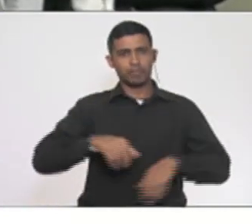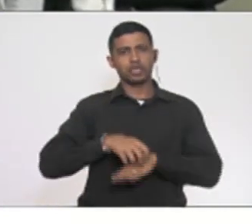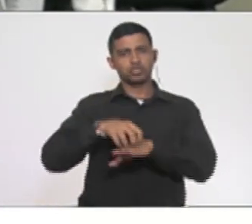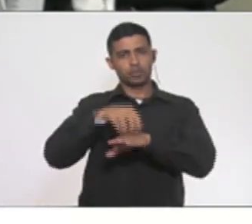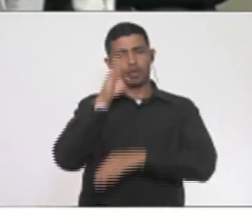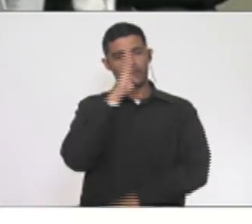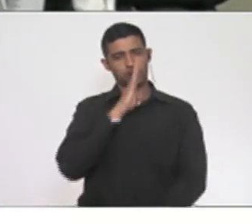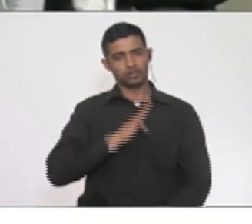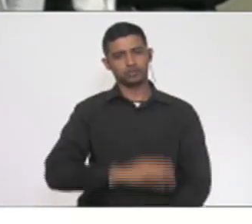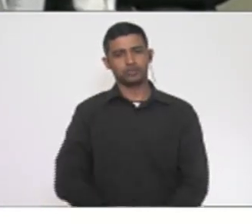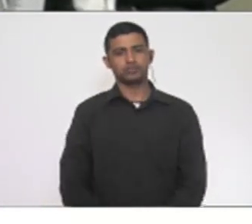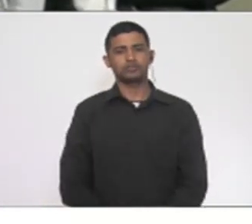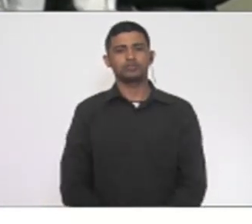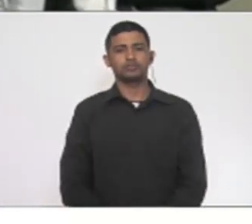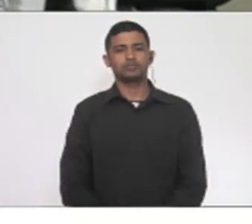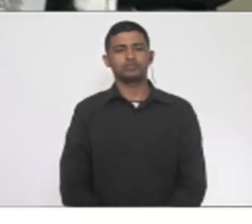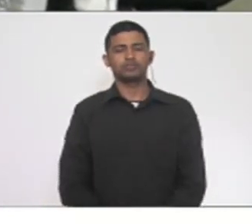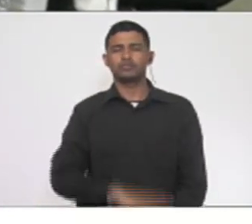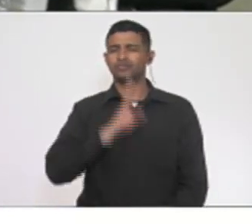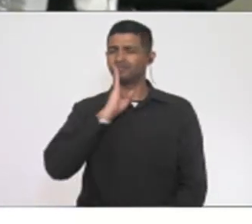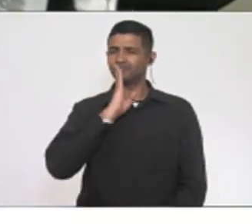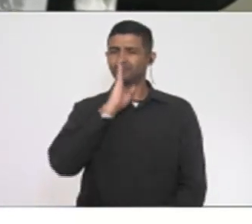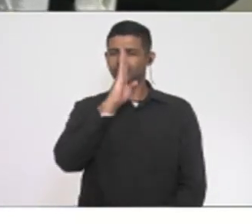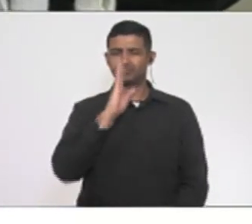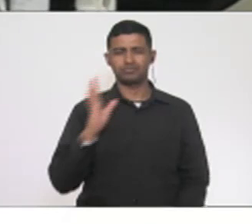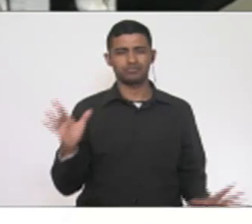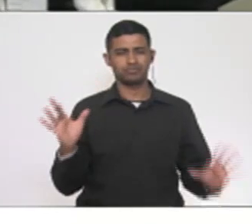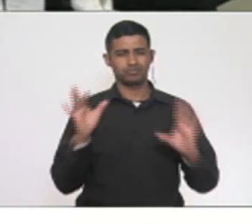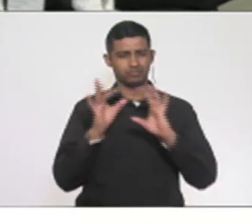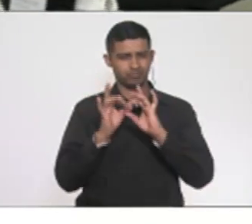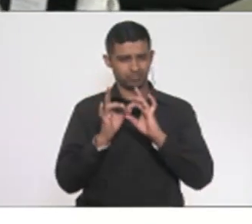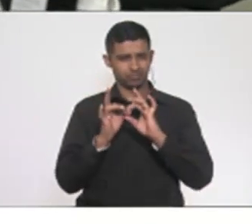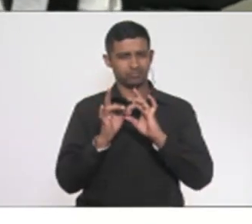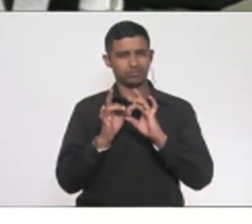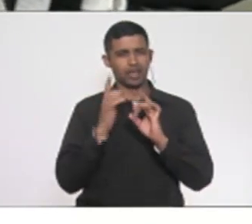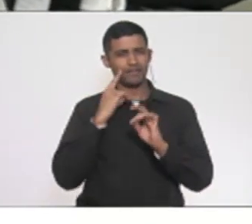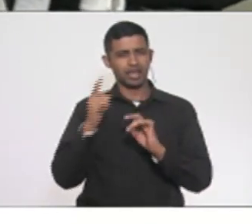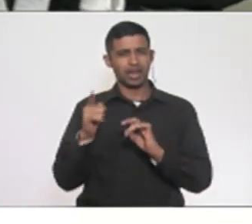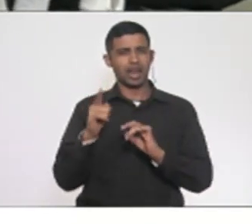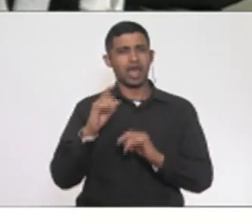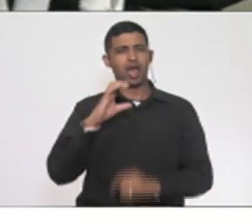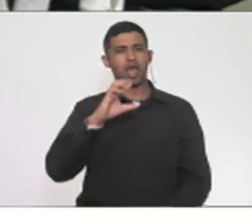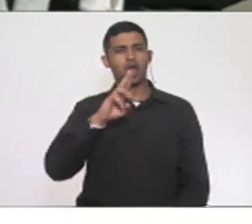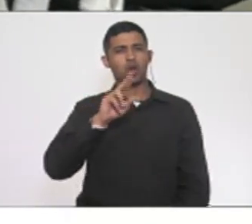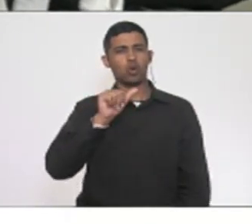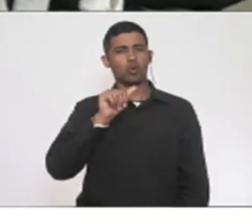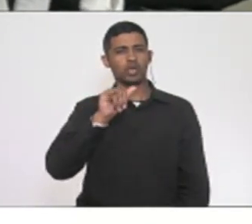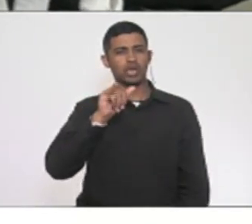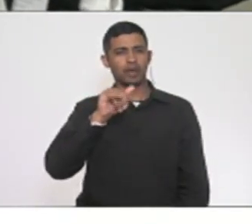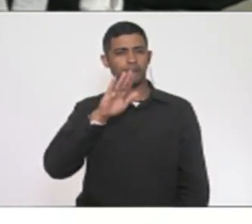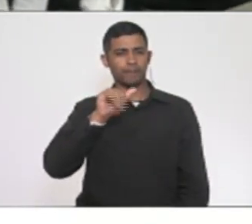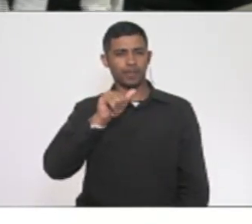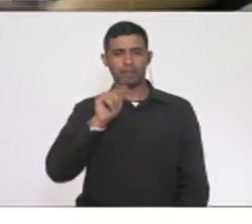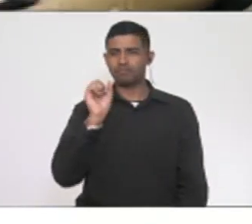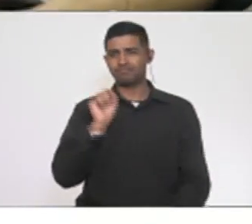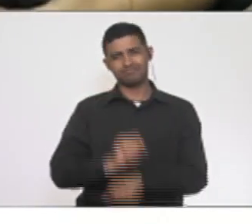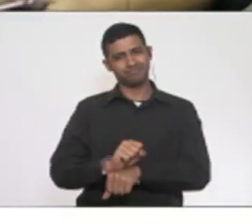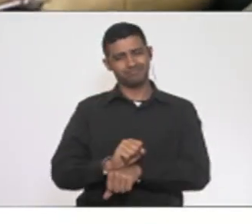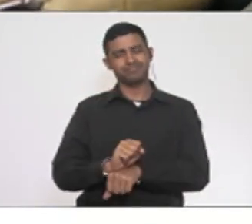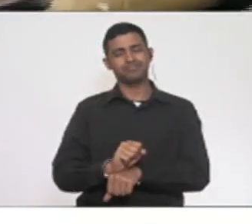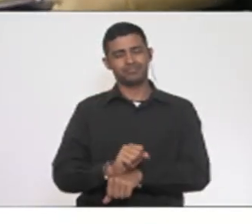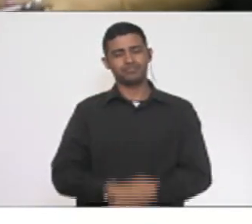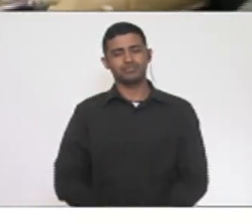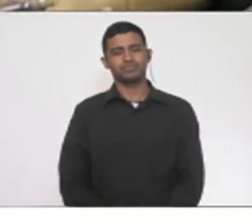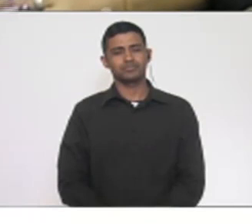gasoduto lateral Cuiabá, principalmente o integrado, lateral Cuiabá, está parado. entrou alguma coisa esse ano também pelo